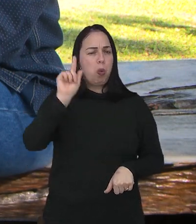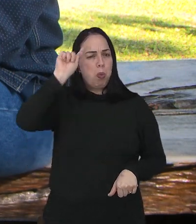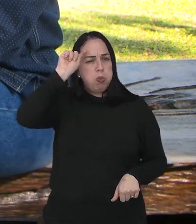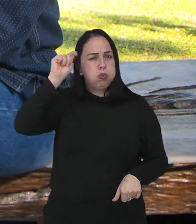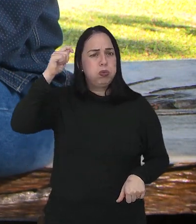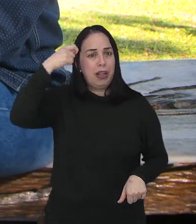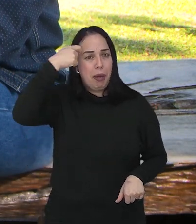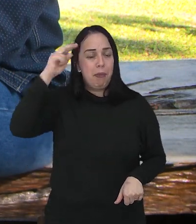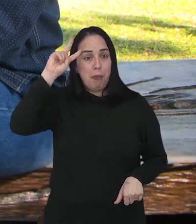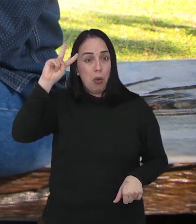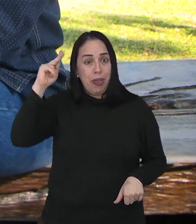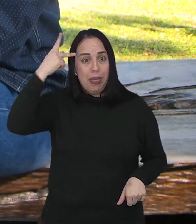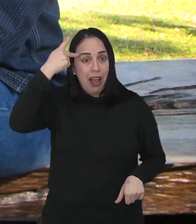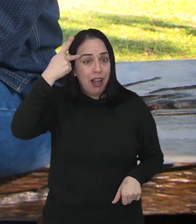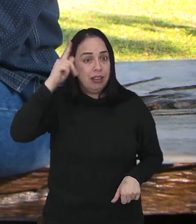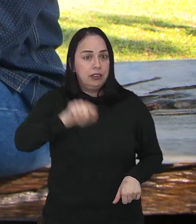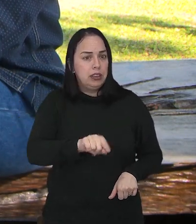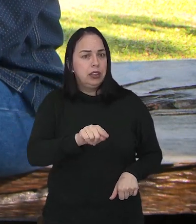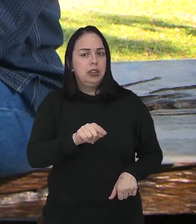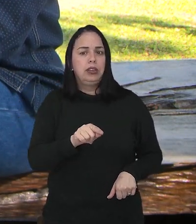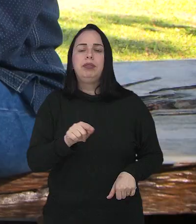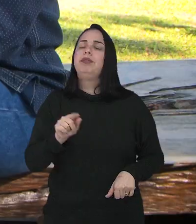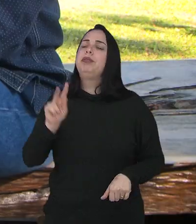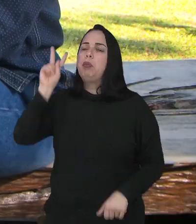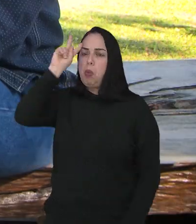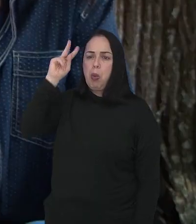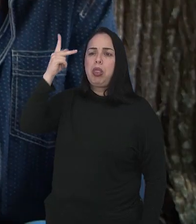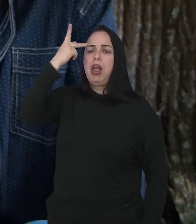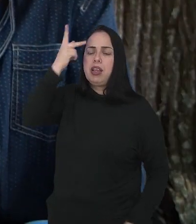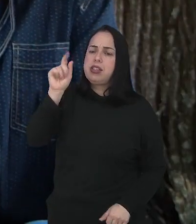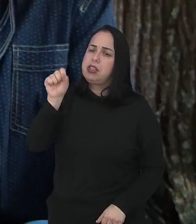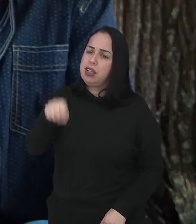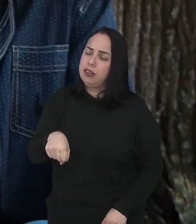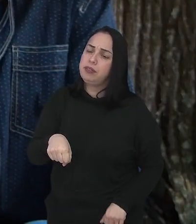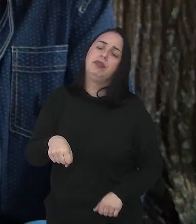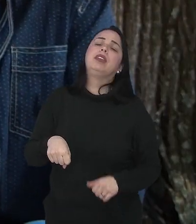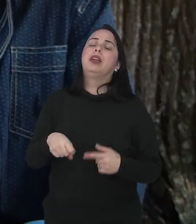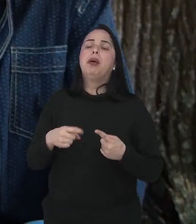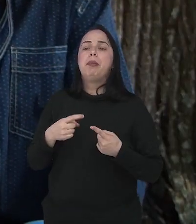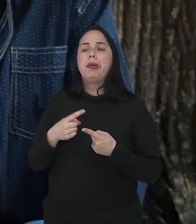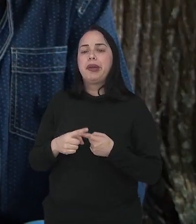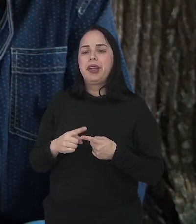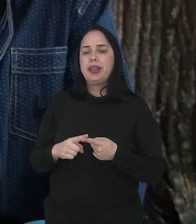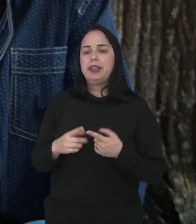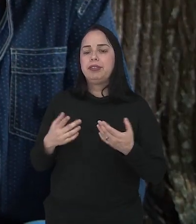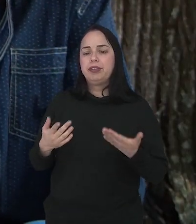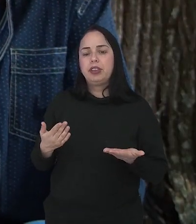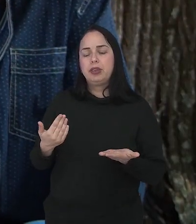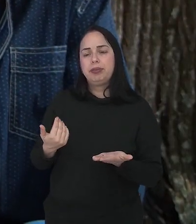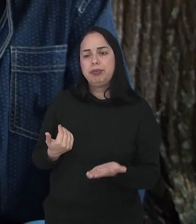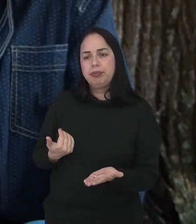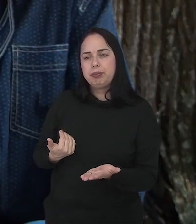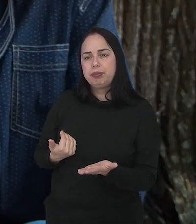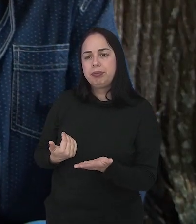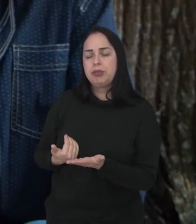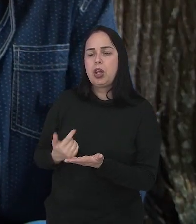mudou também? Uma coisa leva a outra? Ah, muda. Mesmo porque às vezes a gente